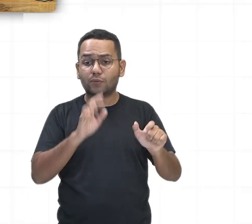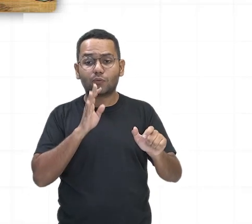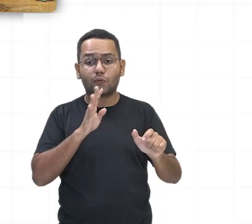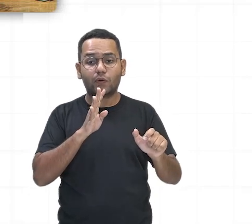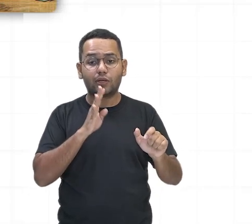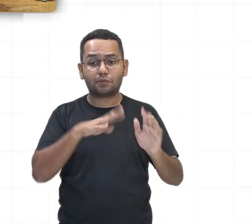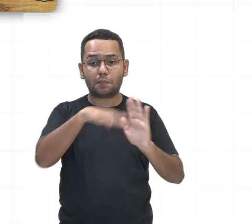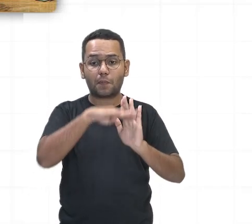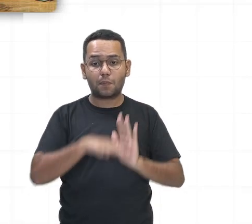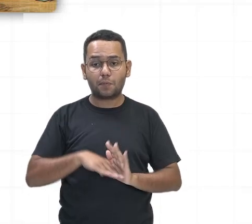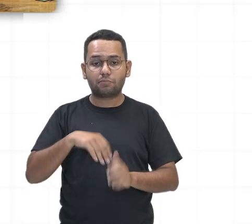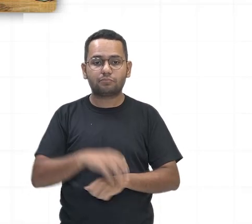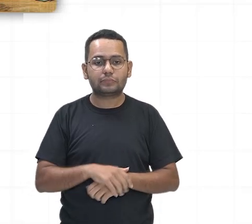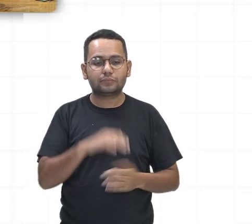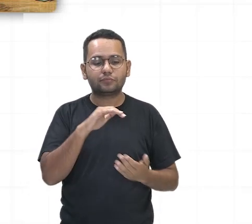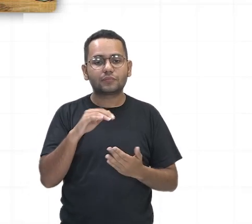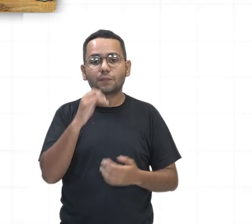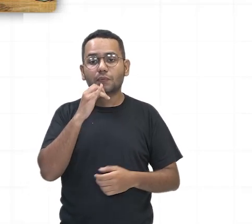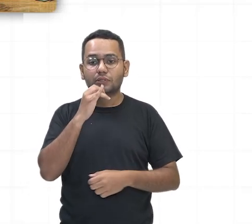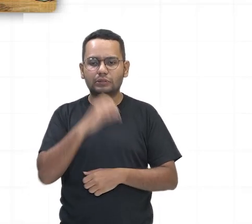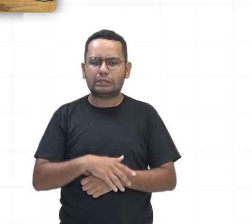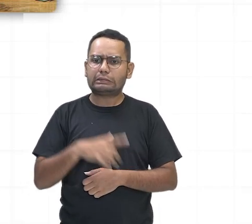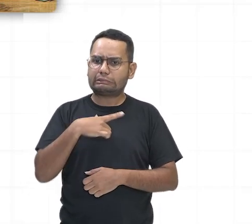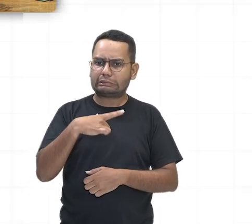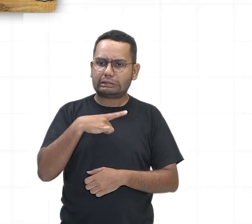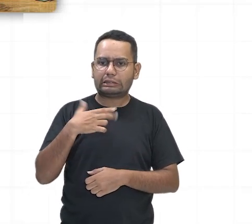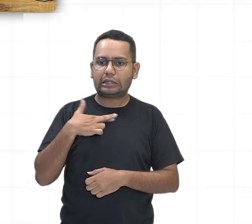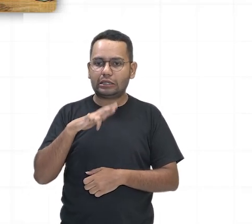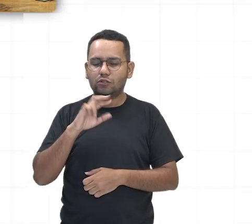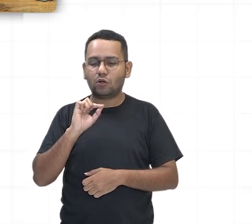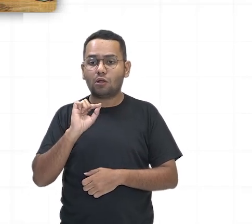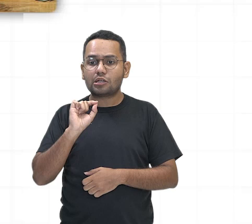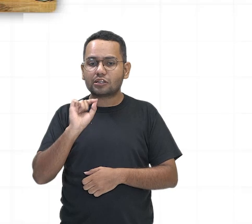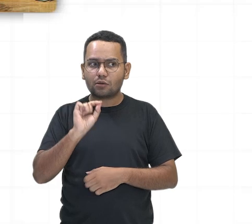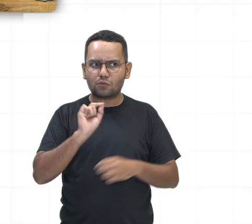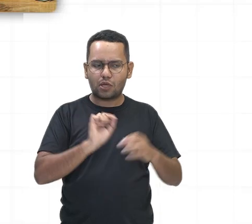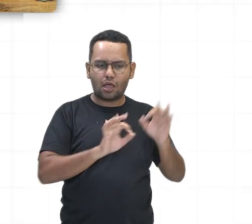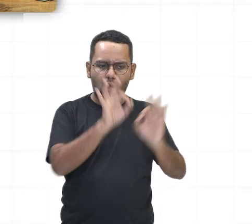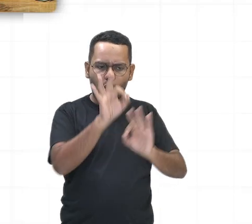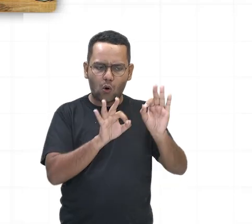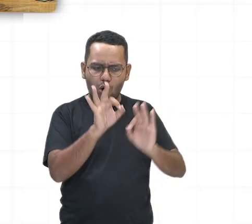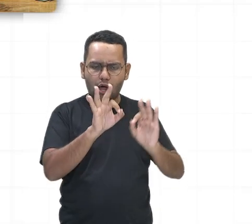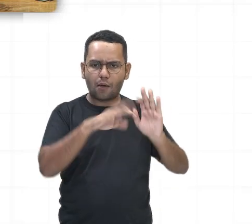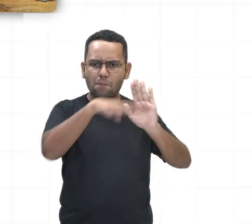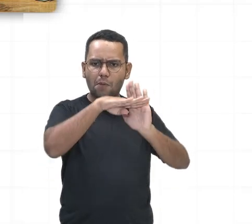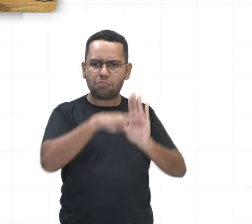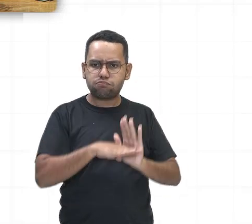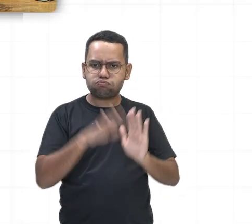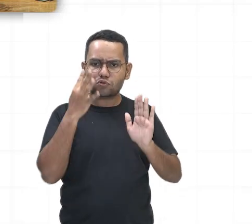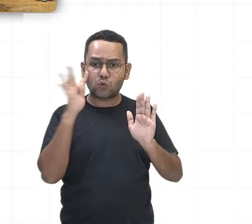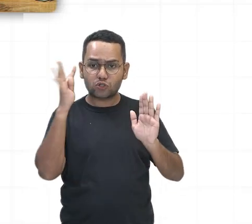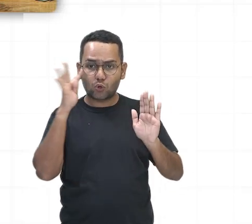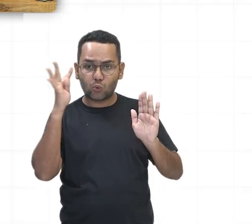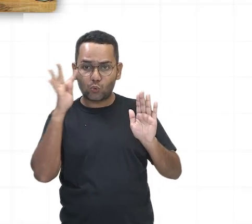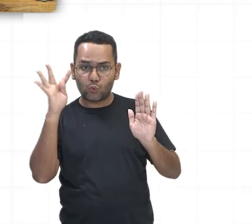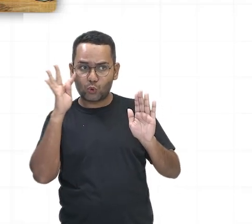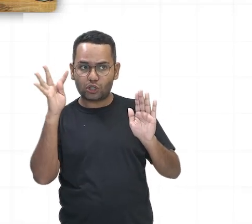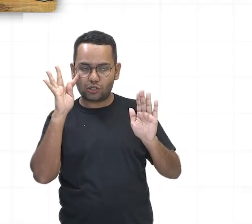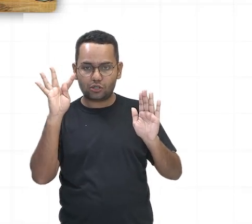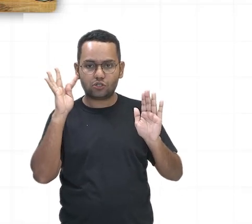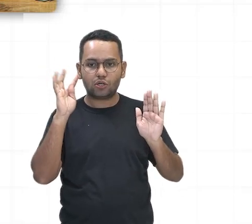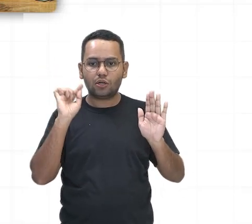sua doutrina, e se preocupa em, de acordo com as suas características próprias, com a